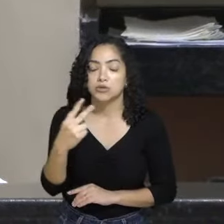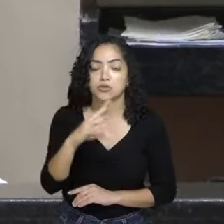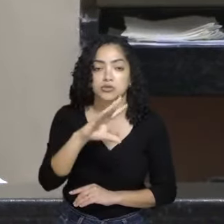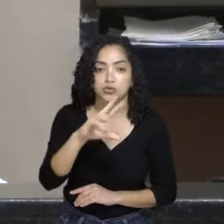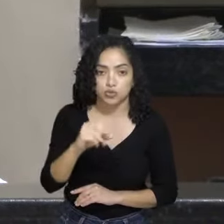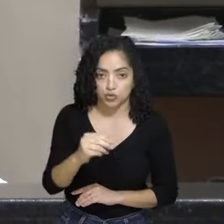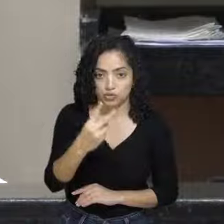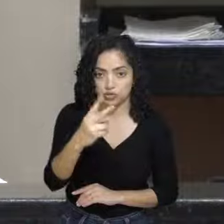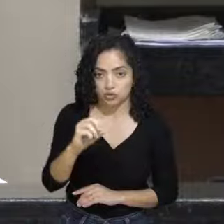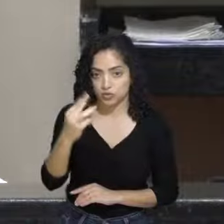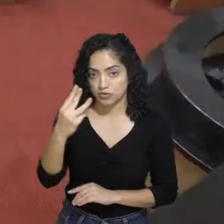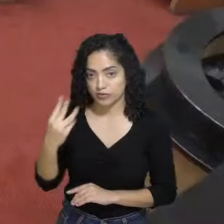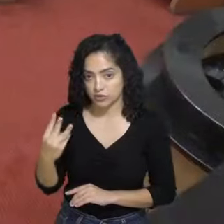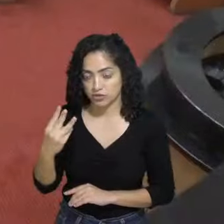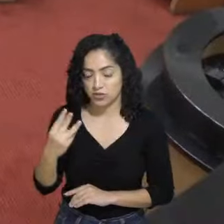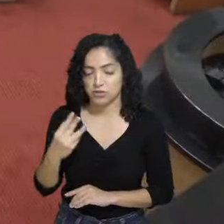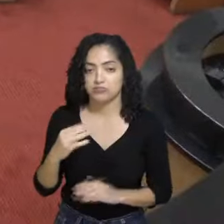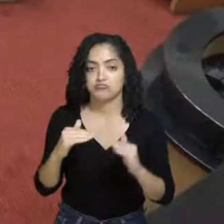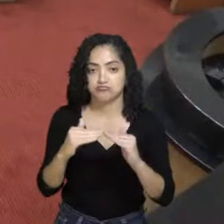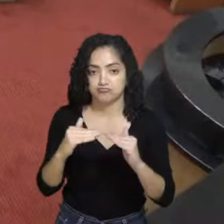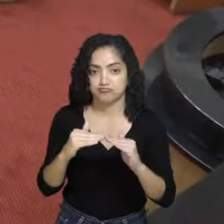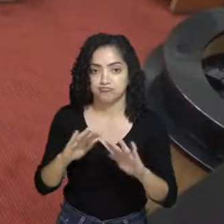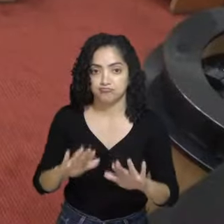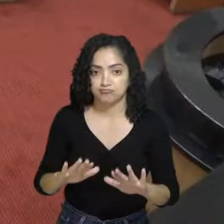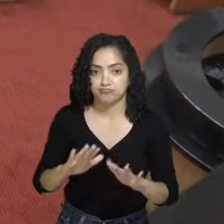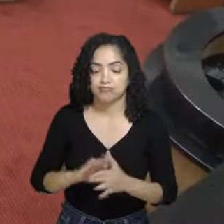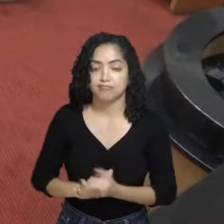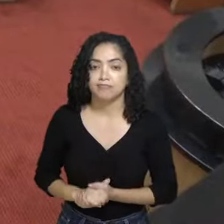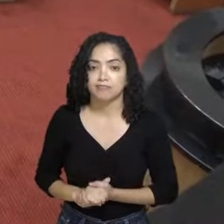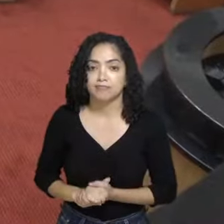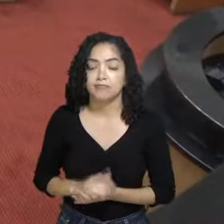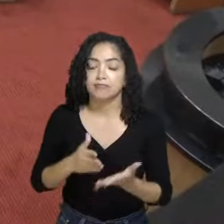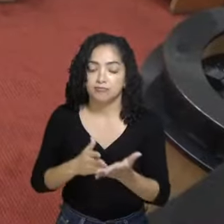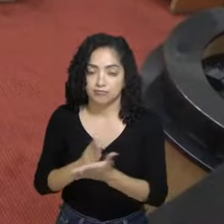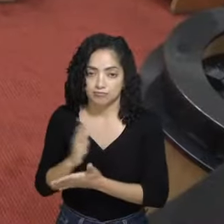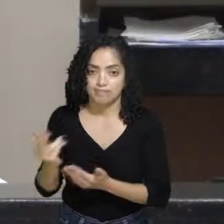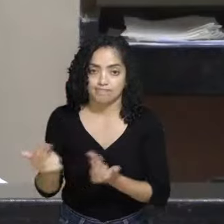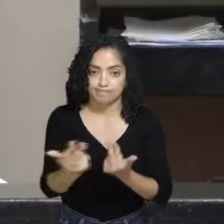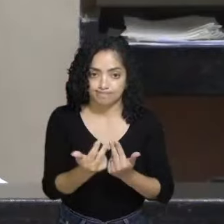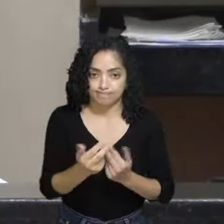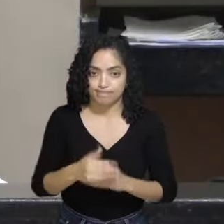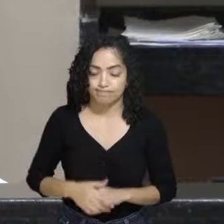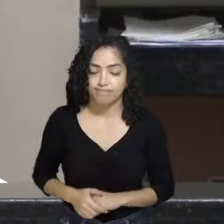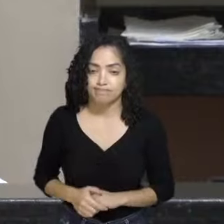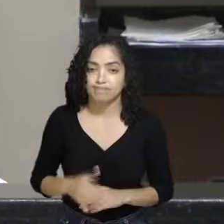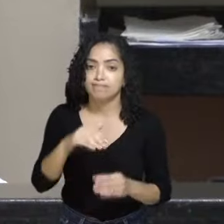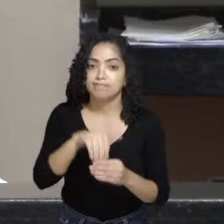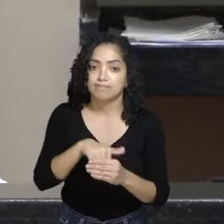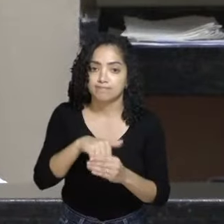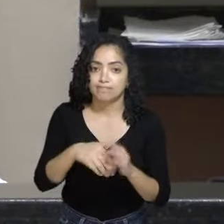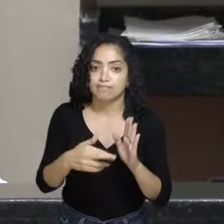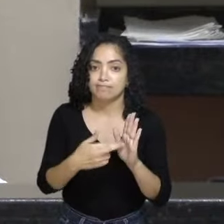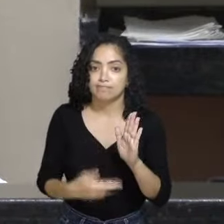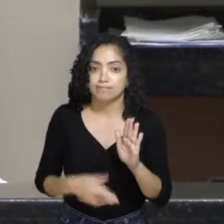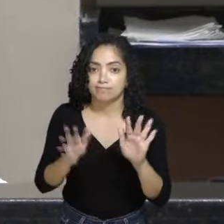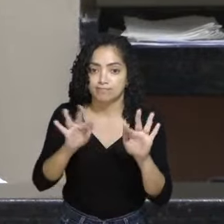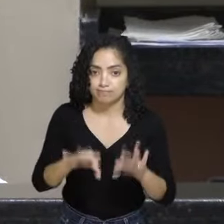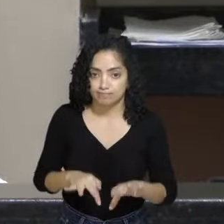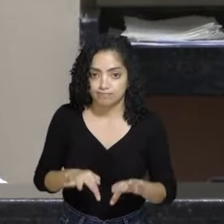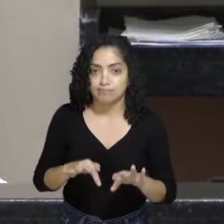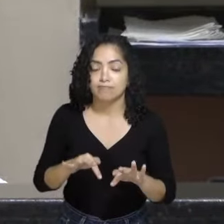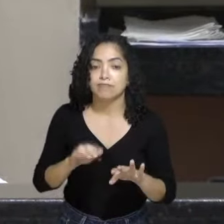2023. Deputados que aprovam, permaneçam como se encontram. Aprovado por unanimidade. Votação da redação final dos projetos